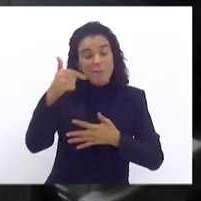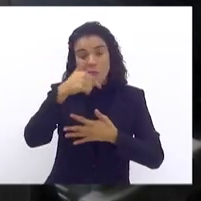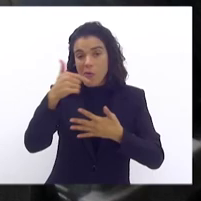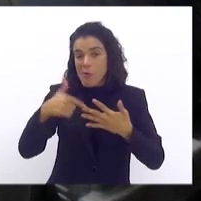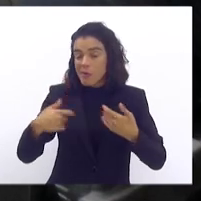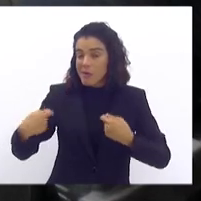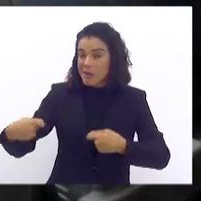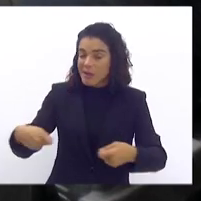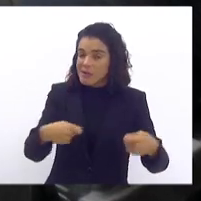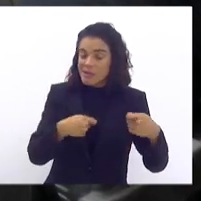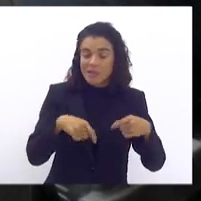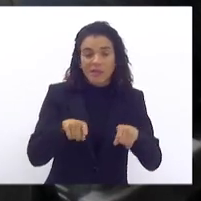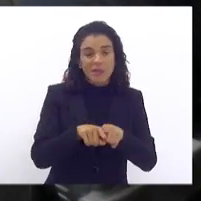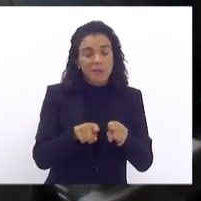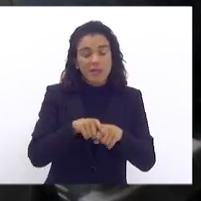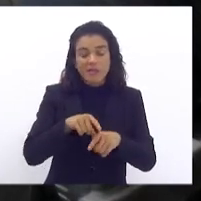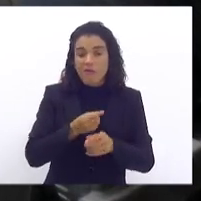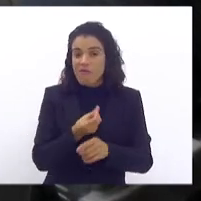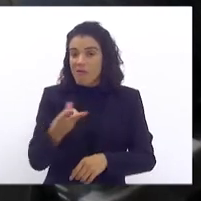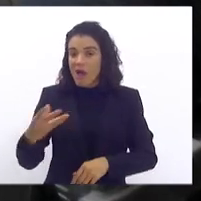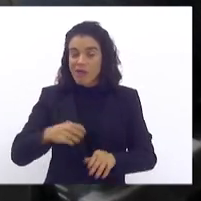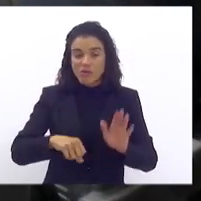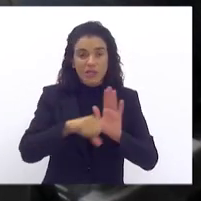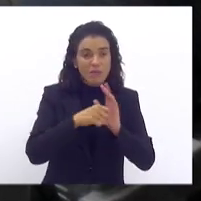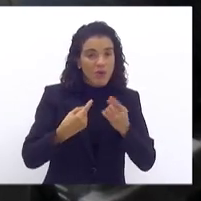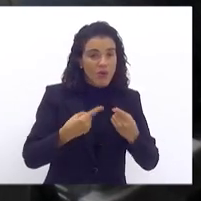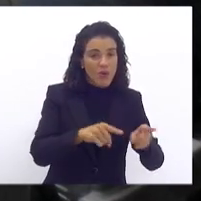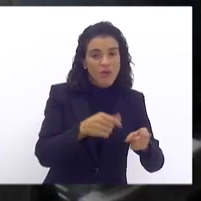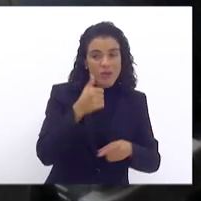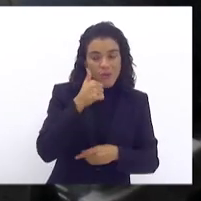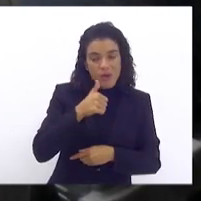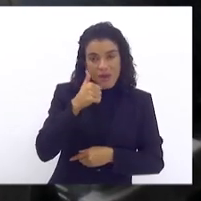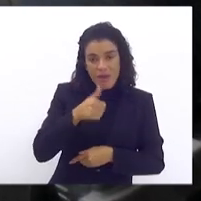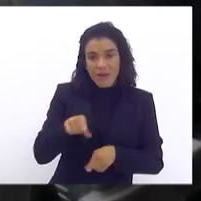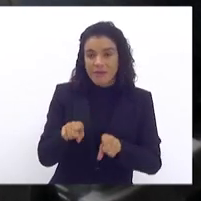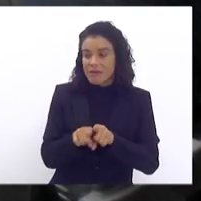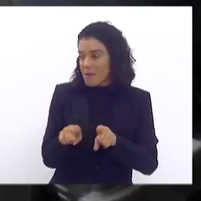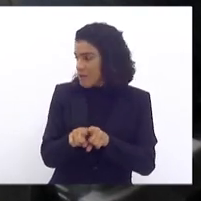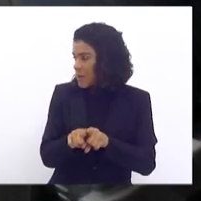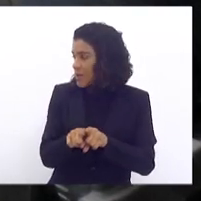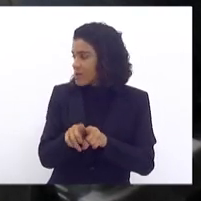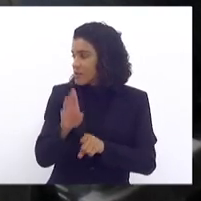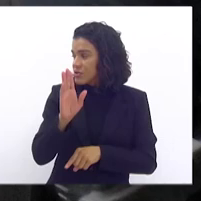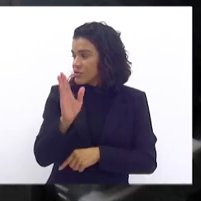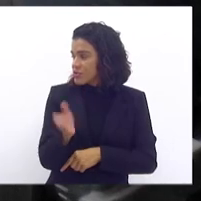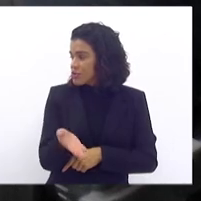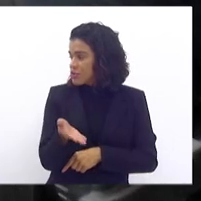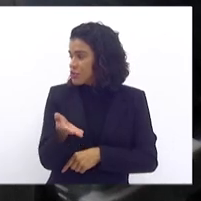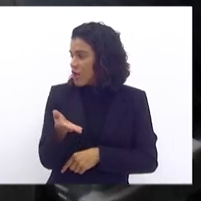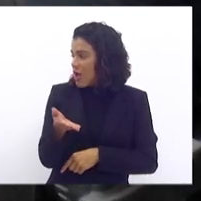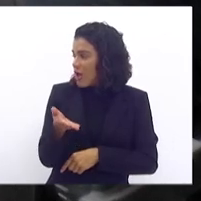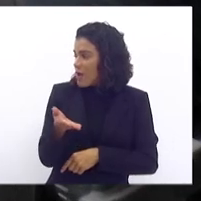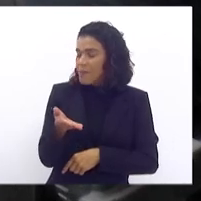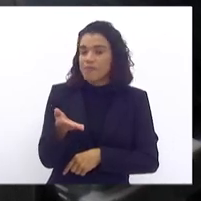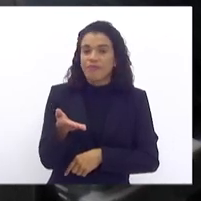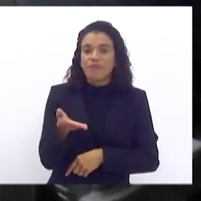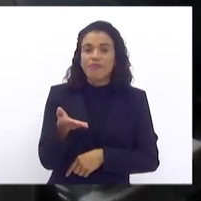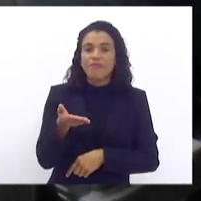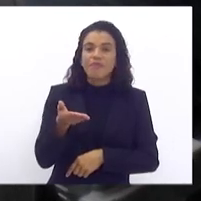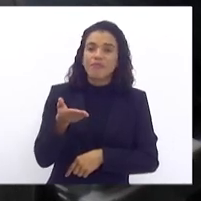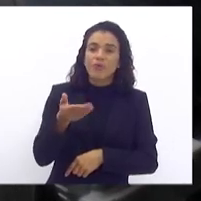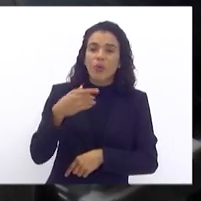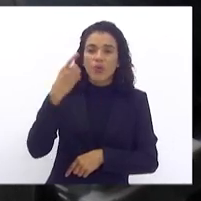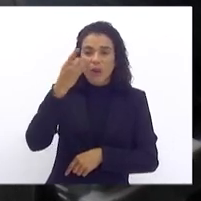os crimes contra as mulheres. Eu agora estou muito, nós estamos nos atendo e já colocando, dando notícia aqui à senhora e aos